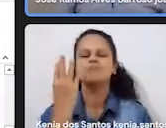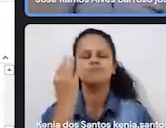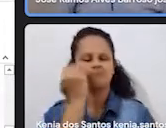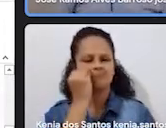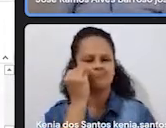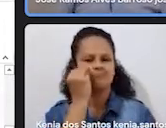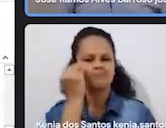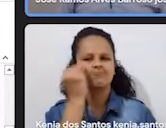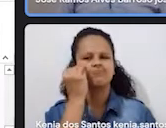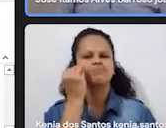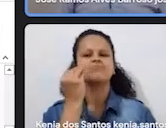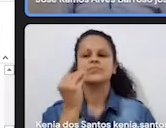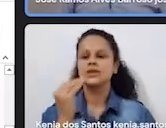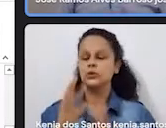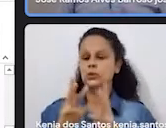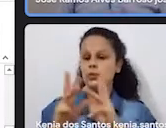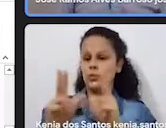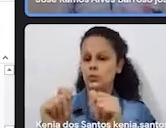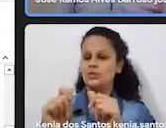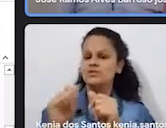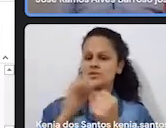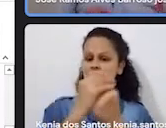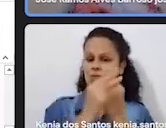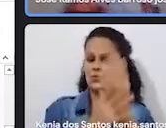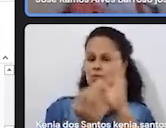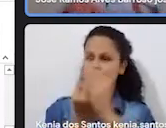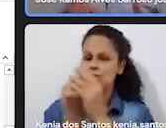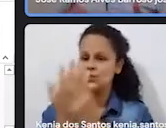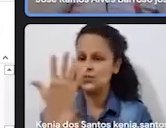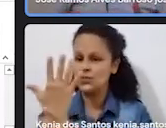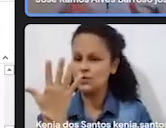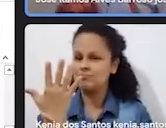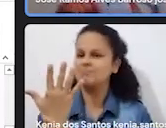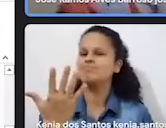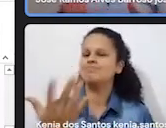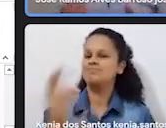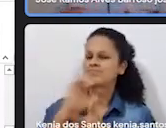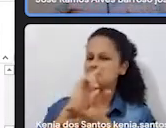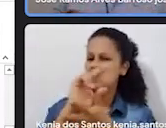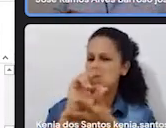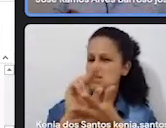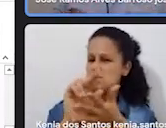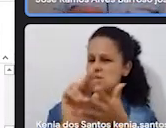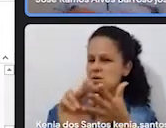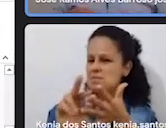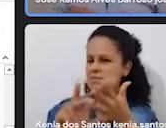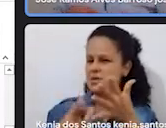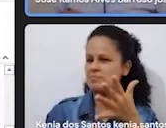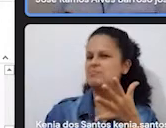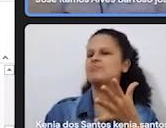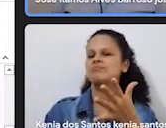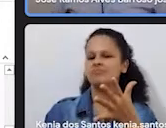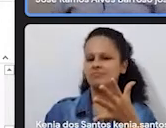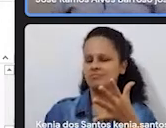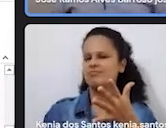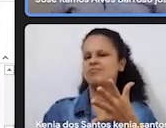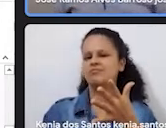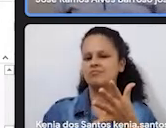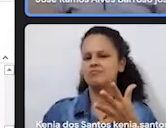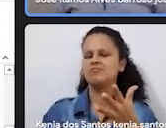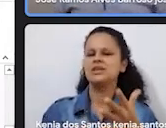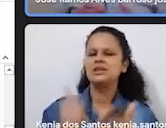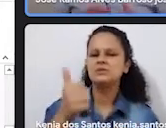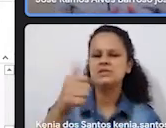todas as minhas luvas, minha luva de meio kV, 1 kV, 17 kV, 25